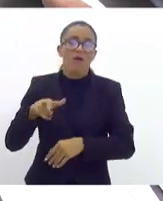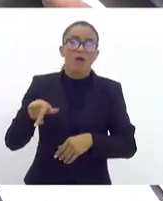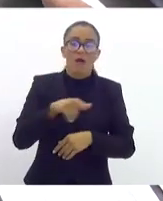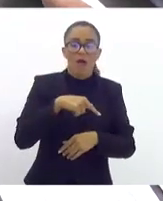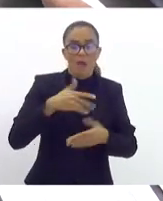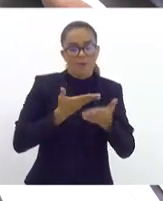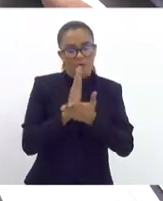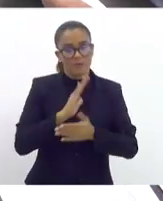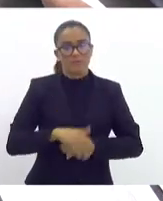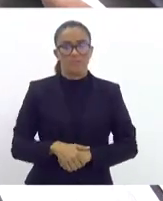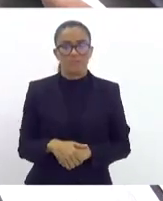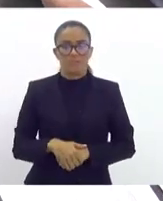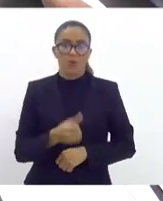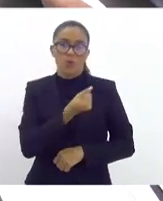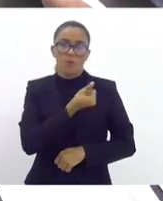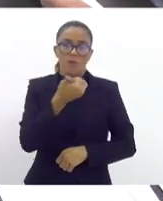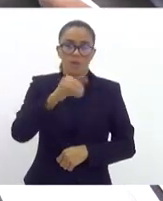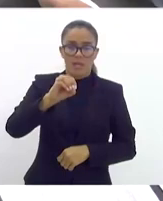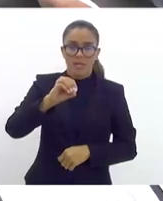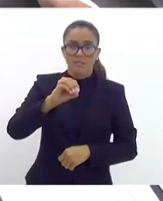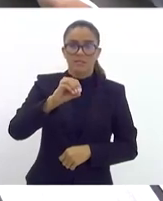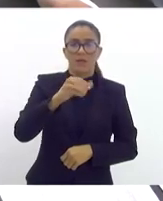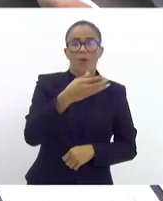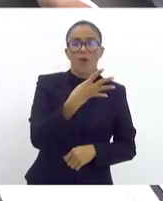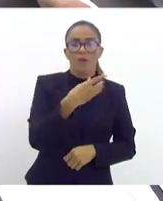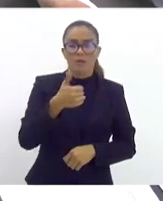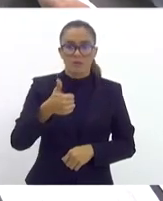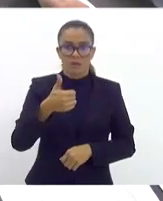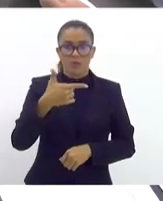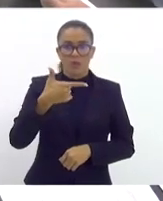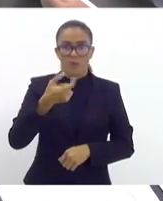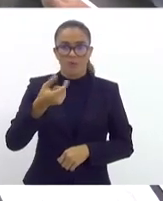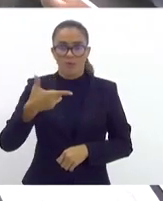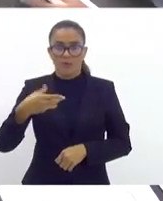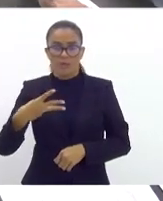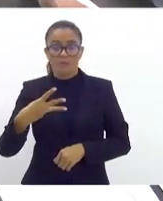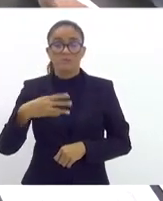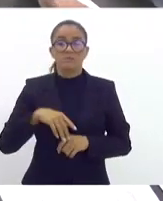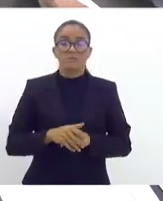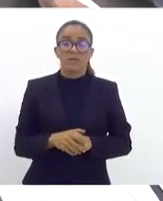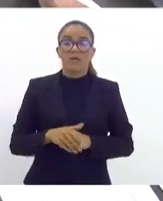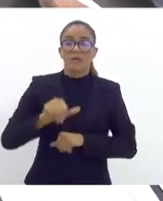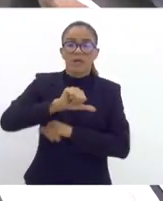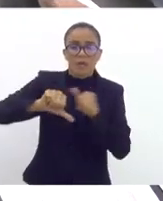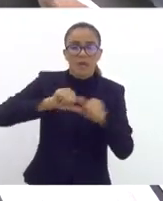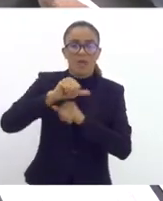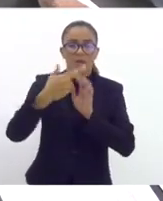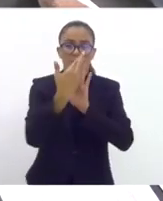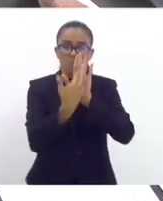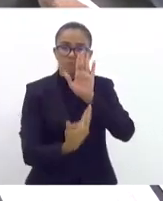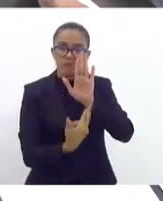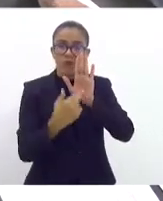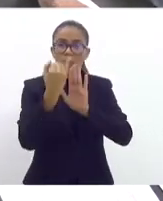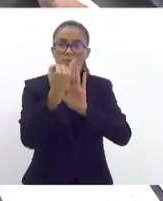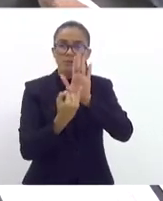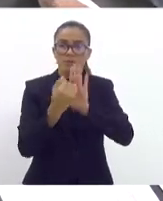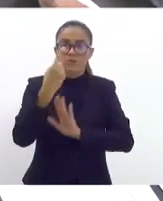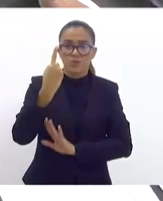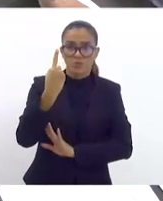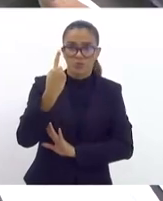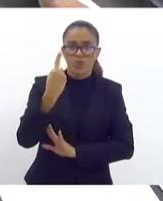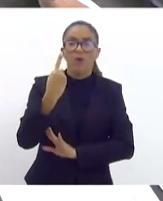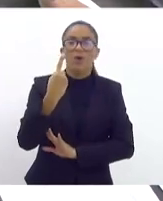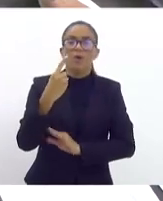própria permissão aprovado 10 da pauta a pele 41 de 23 e autoria do deputado Pedro Ricardo que altera a redação do inciso 1